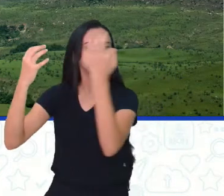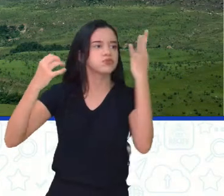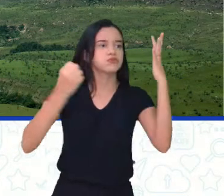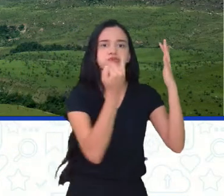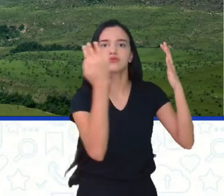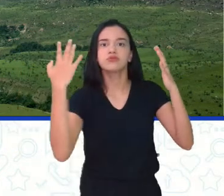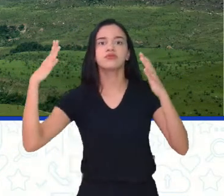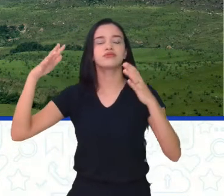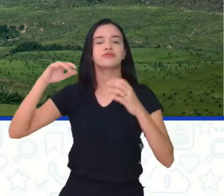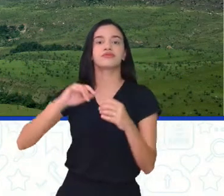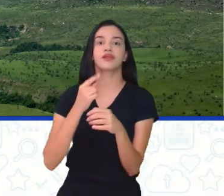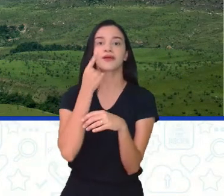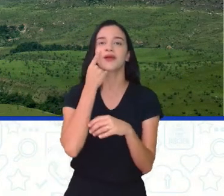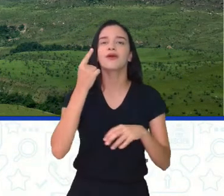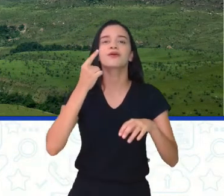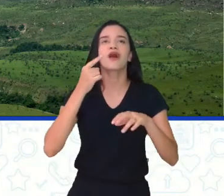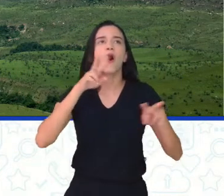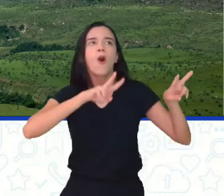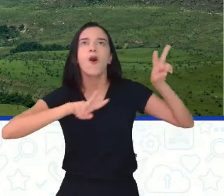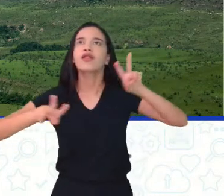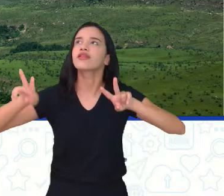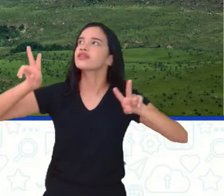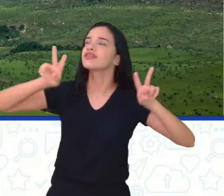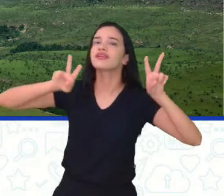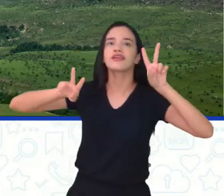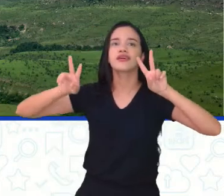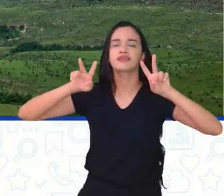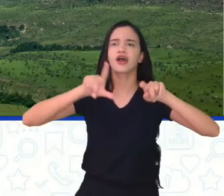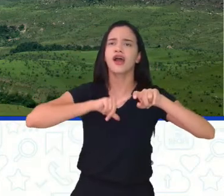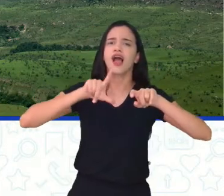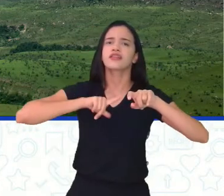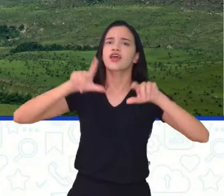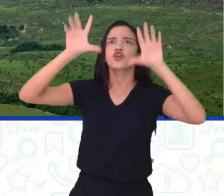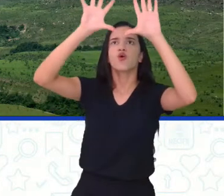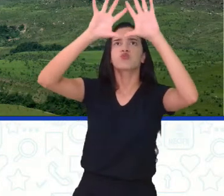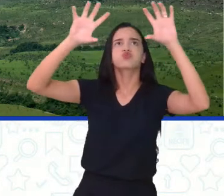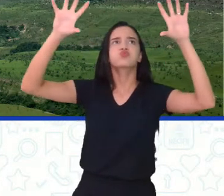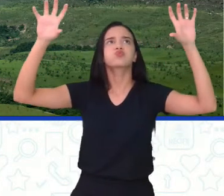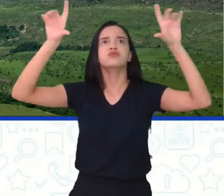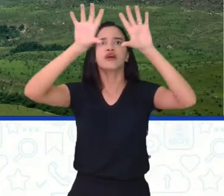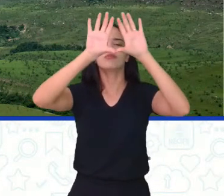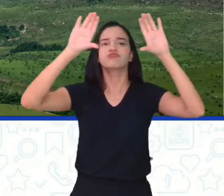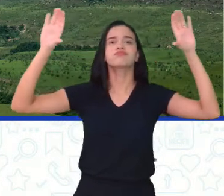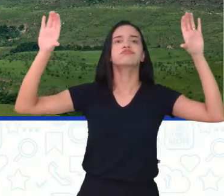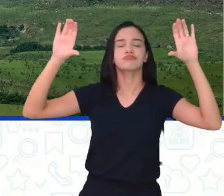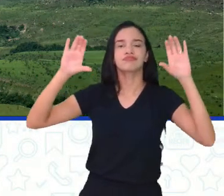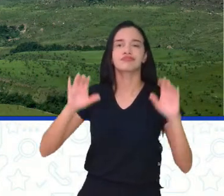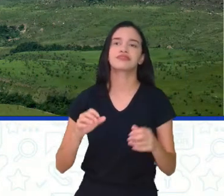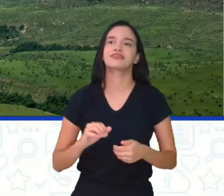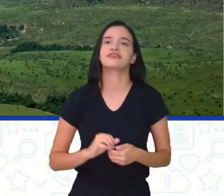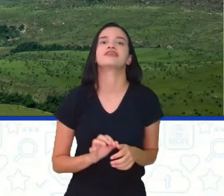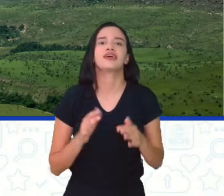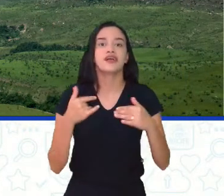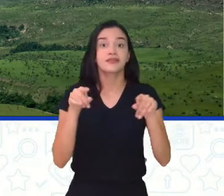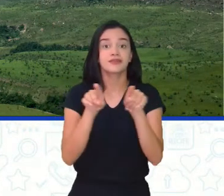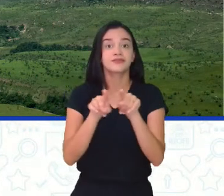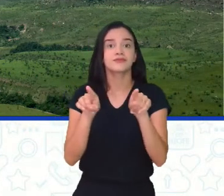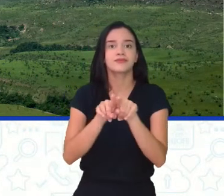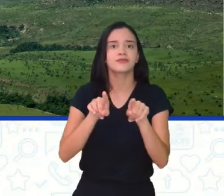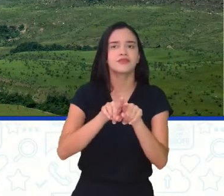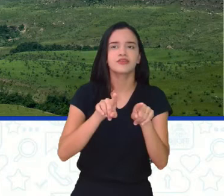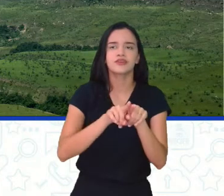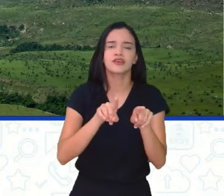aqui olhando aquela paisagem, também tem as nuvens no céu, esse contraste lindo, uma